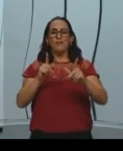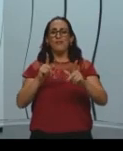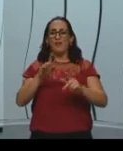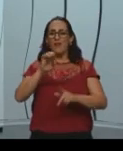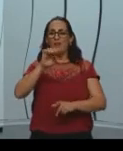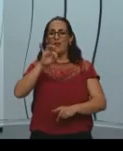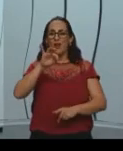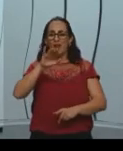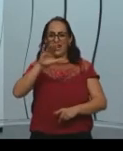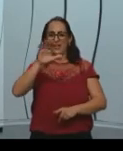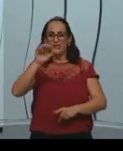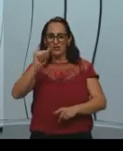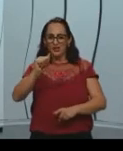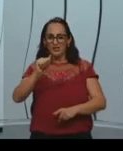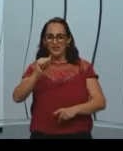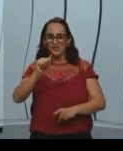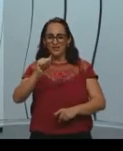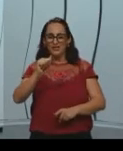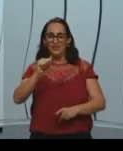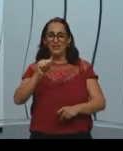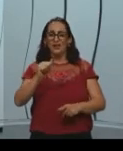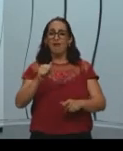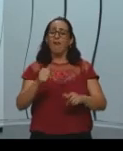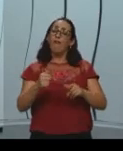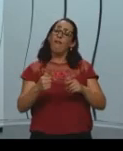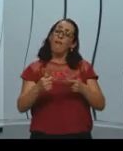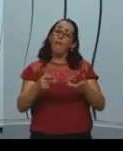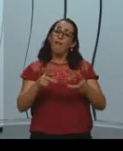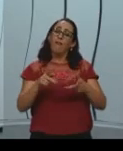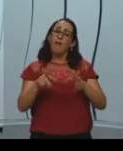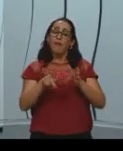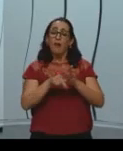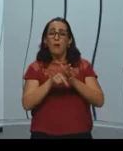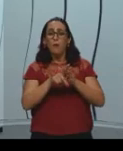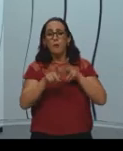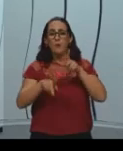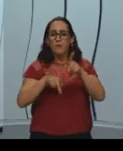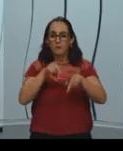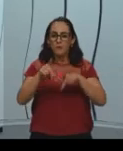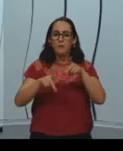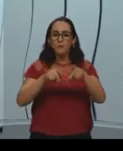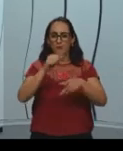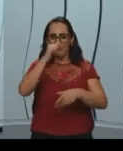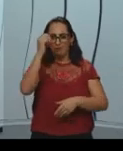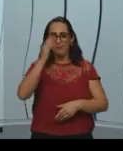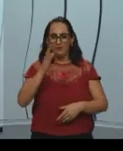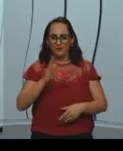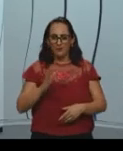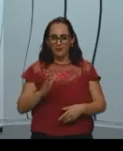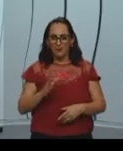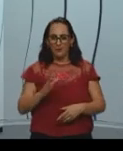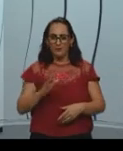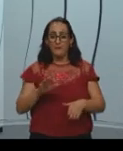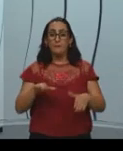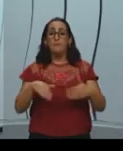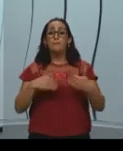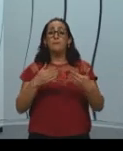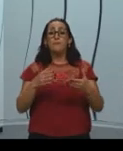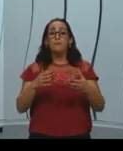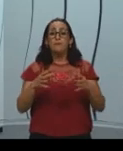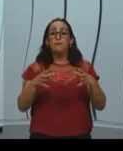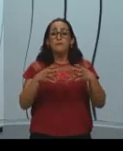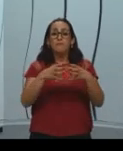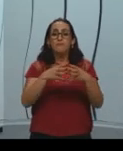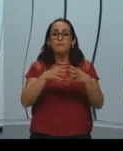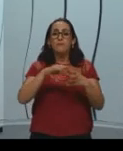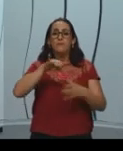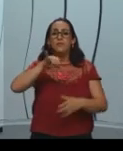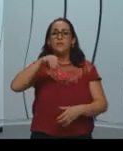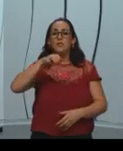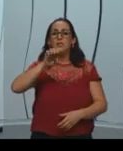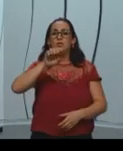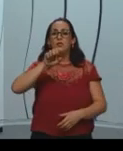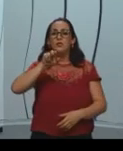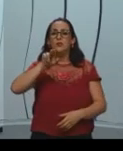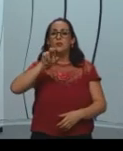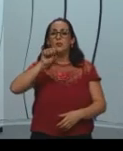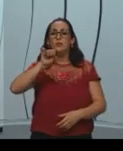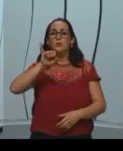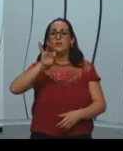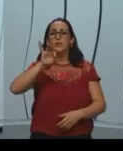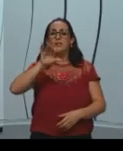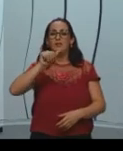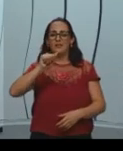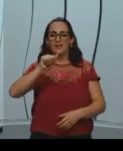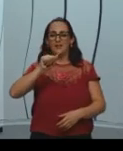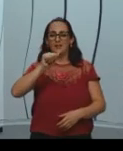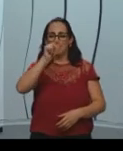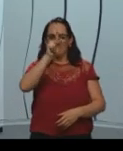povos nativos do Brasil. Bom, os jesuítas, então, eles foram aí um ponto importante de